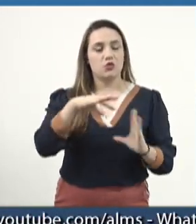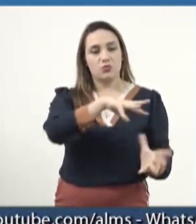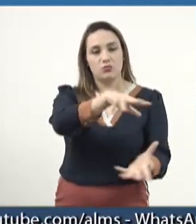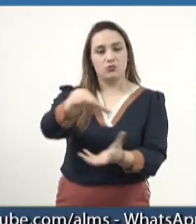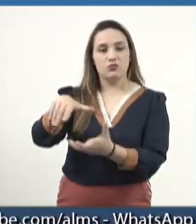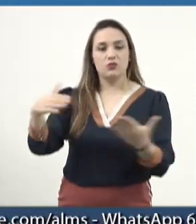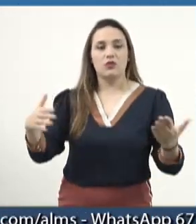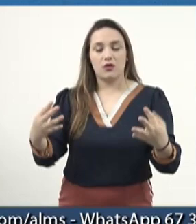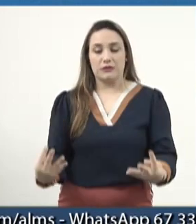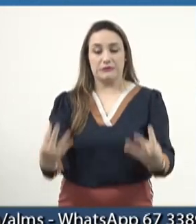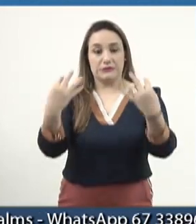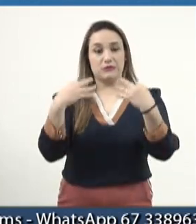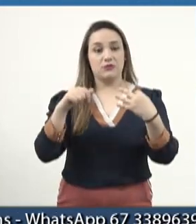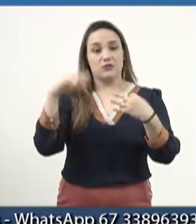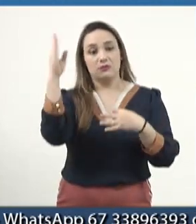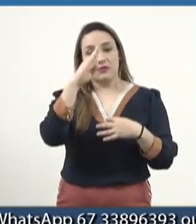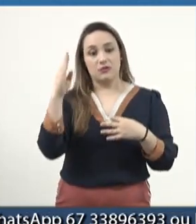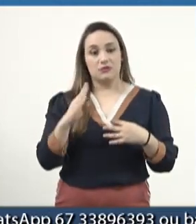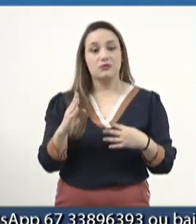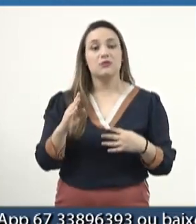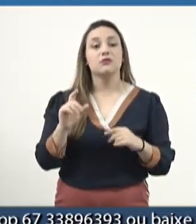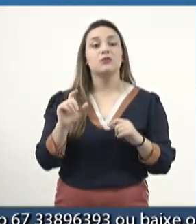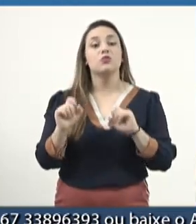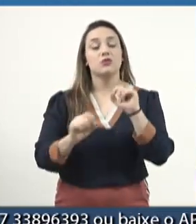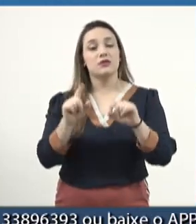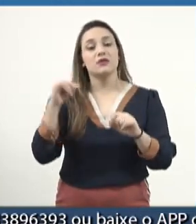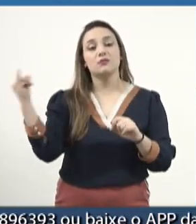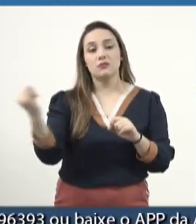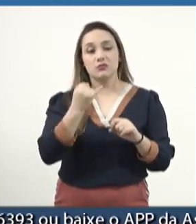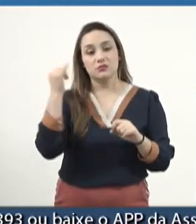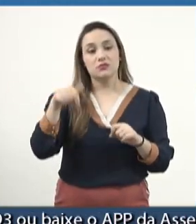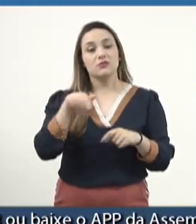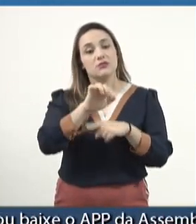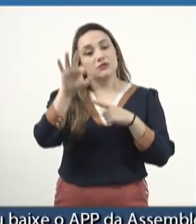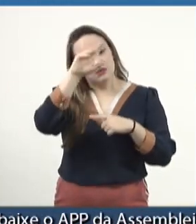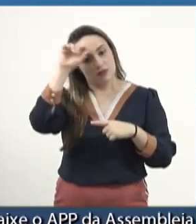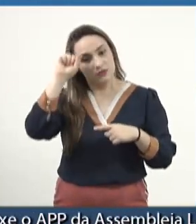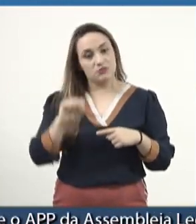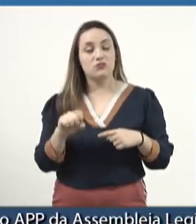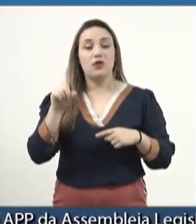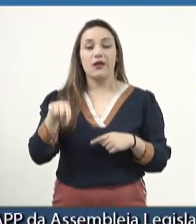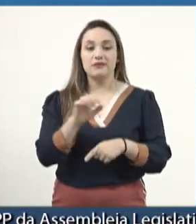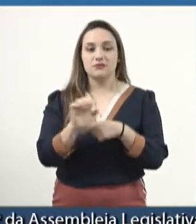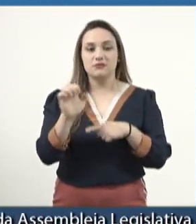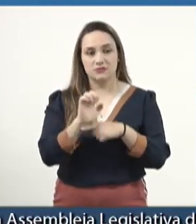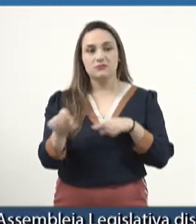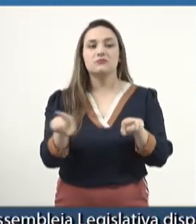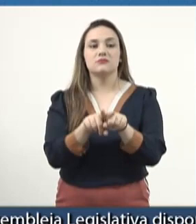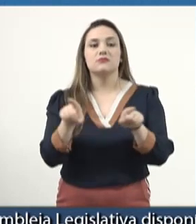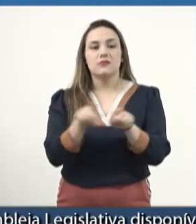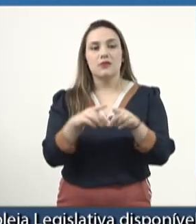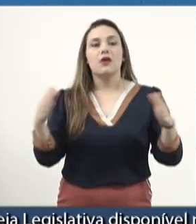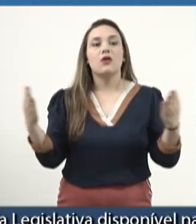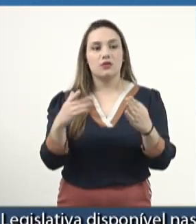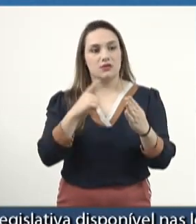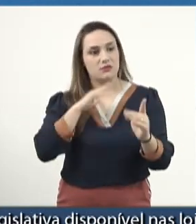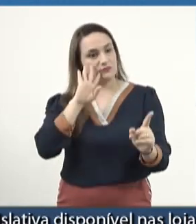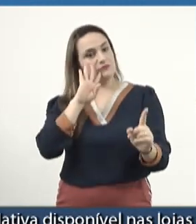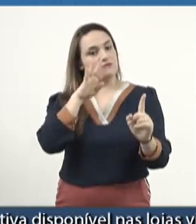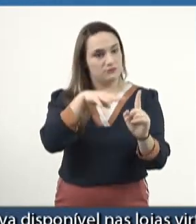para o Brasil, e é importante a gente lembrar que o Mato Grosso do Sul é um estado que também está nessa